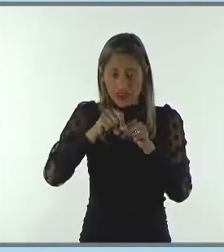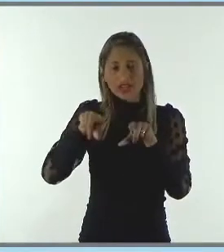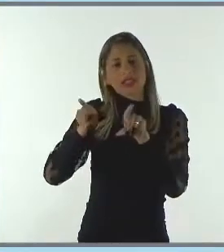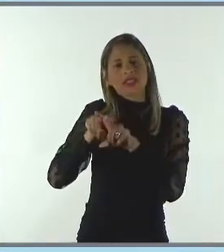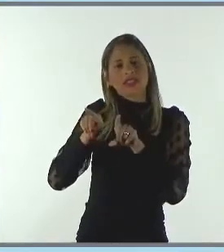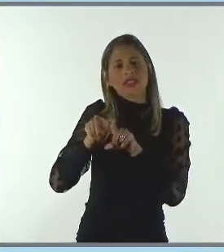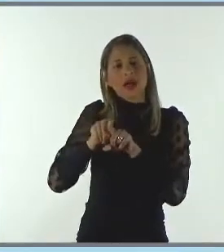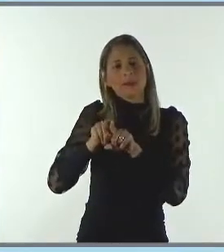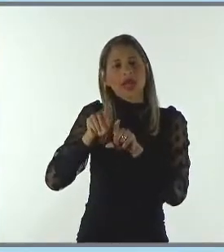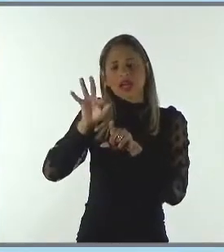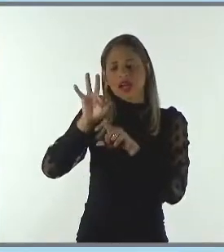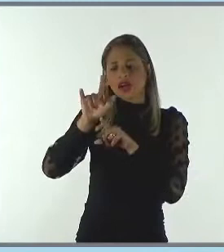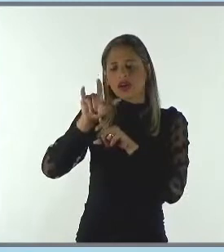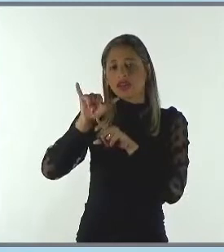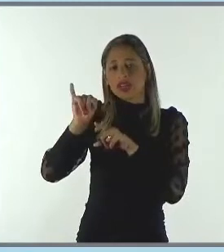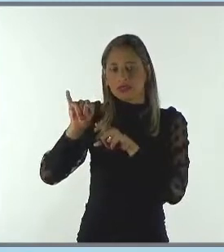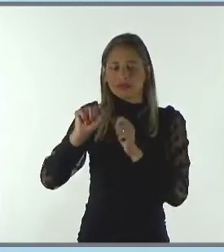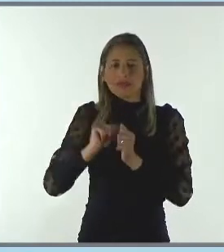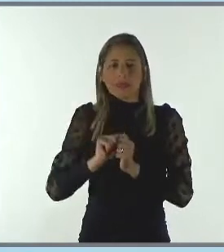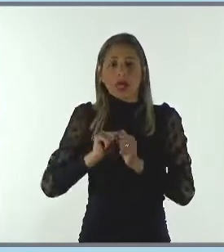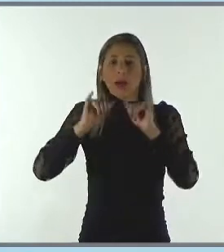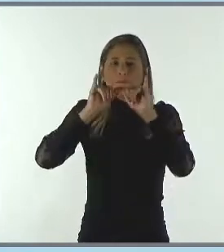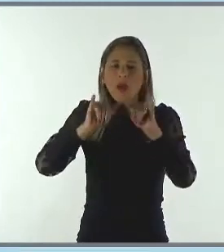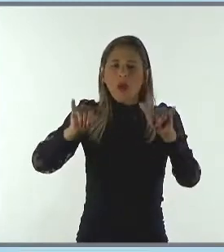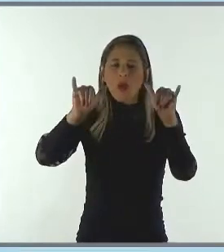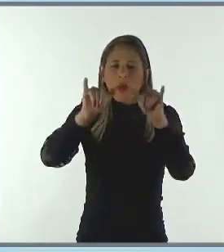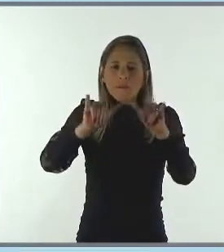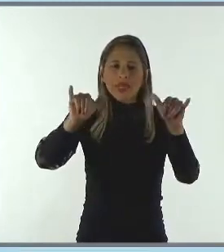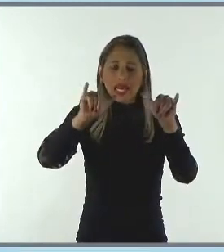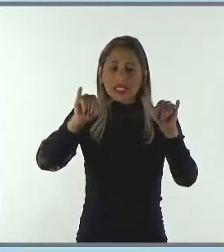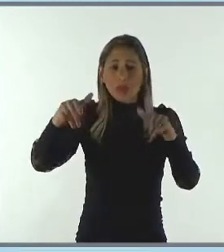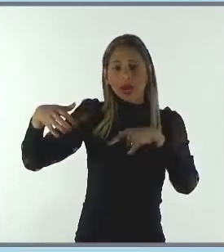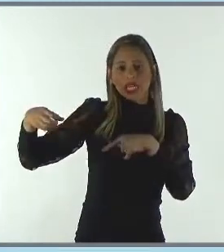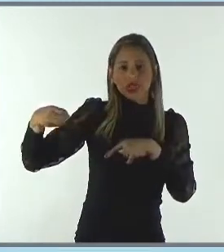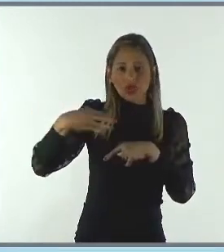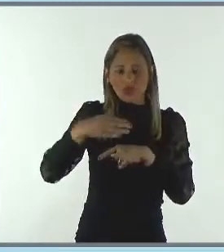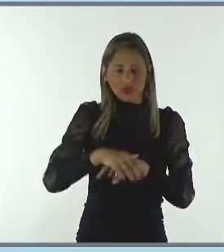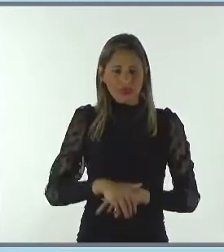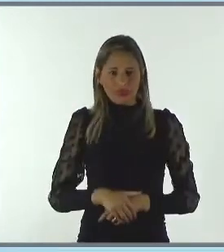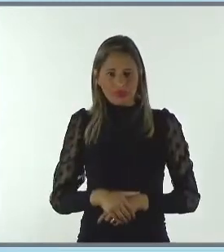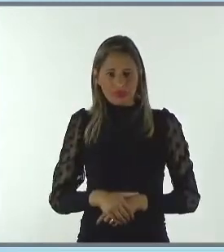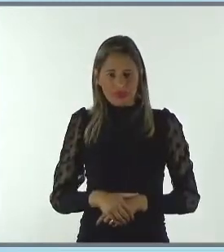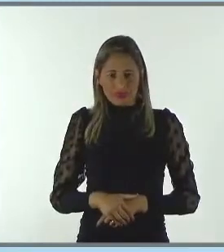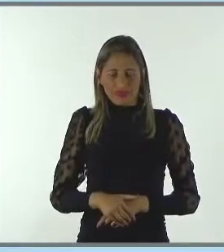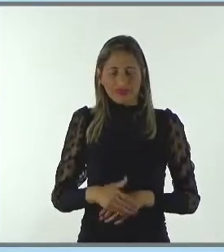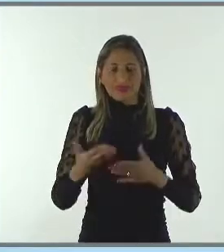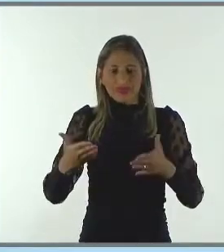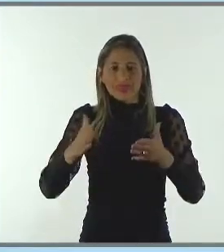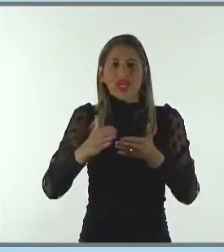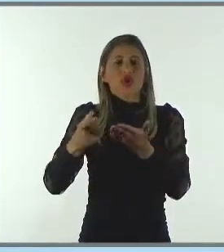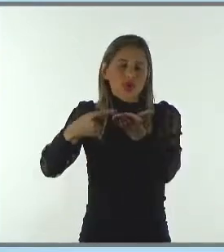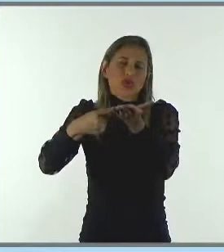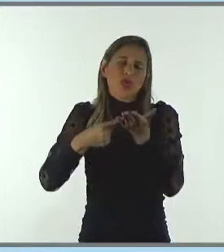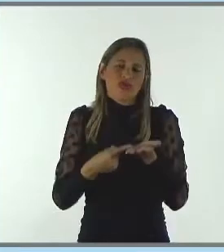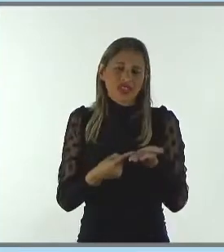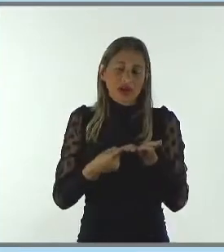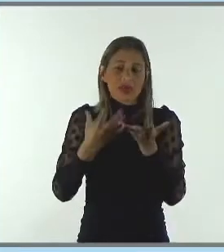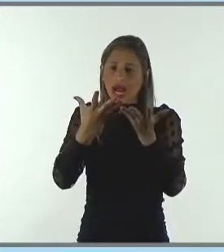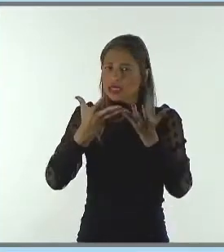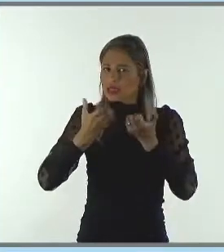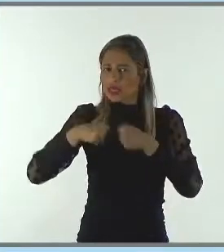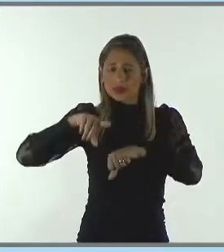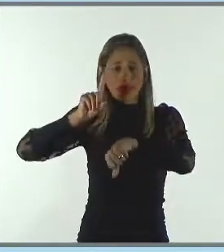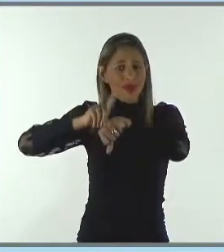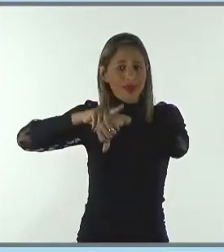no FLI. As publicações mais recentes dele. Edmilson, quando nós o convidamos, aceitou prontamente,